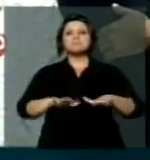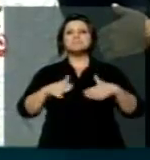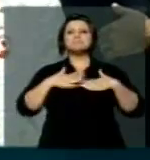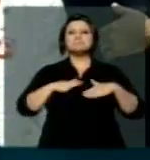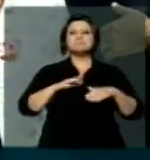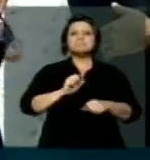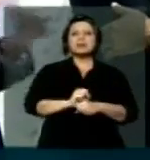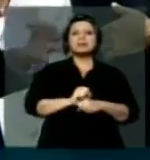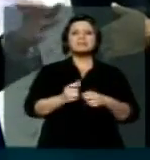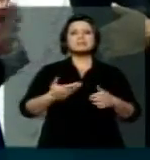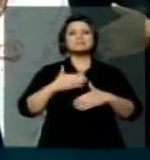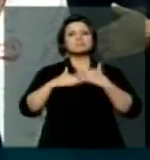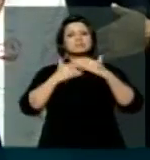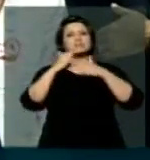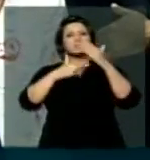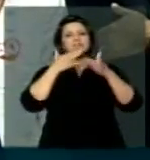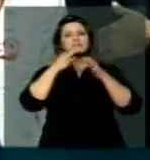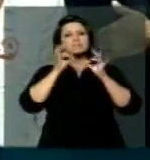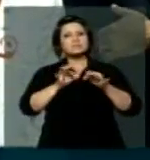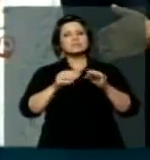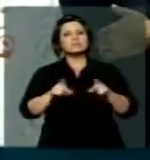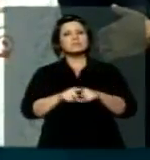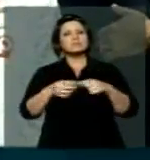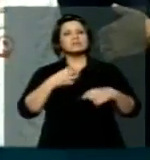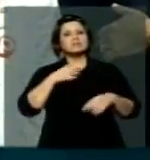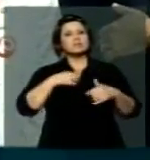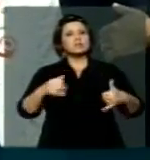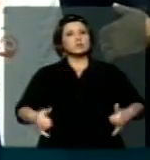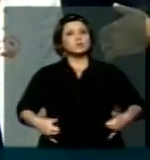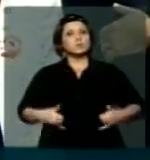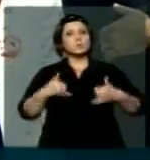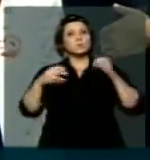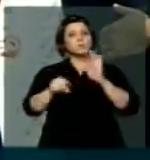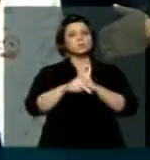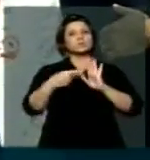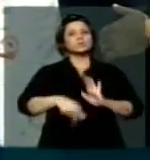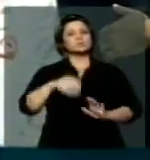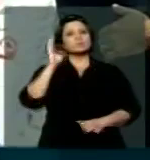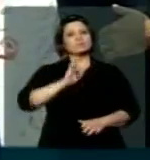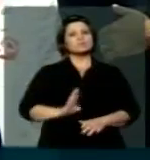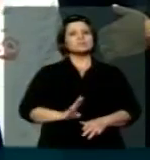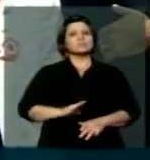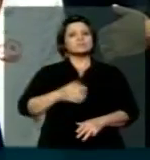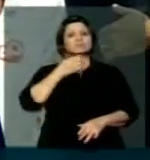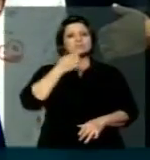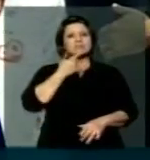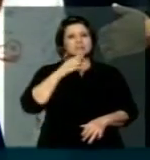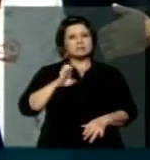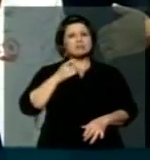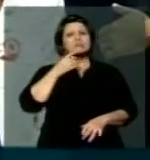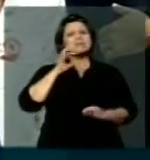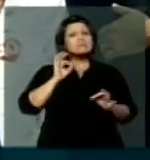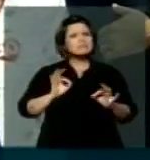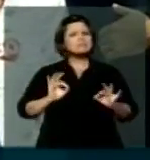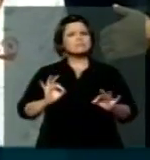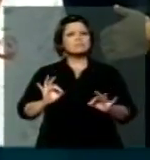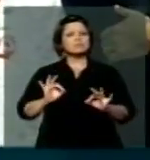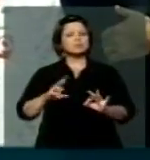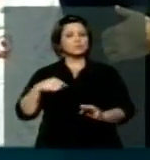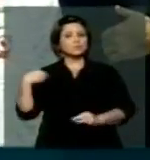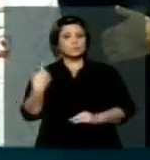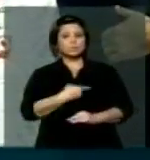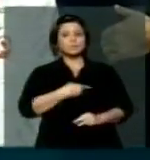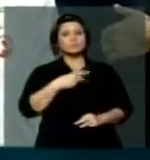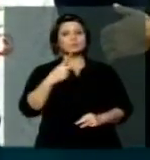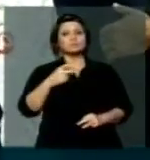um caminho próprio, afirmar a sua cidadania. Eduardo pode ter certeza, nós